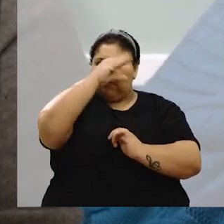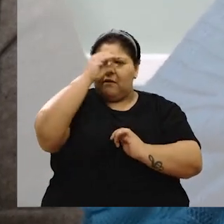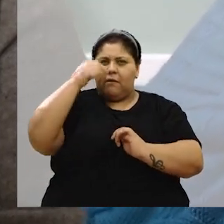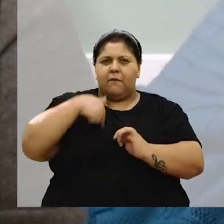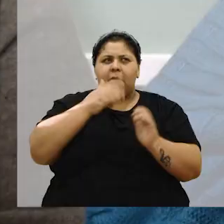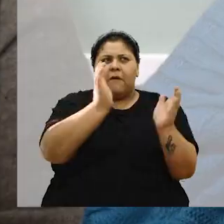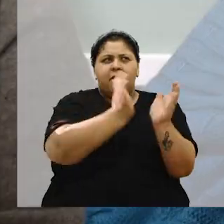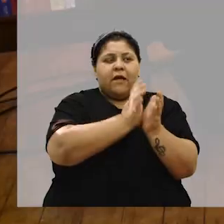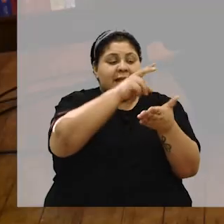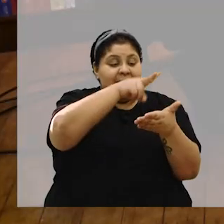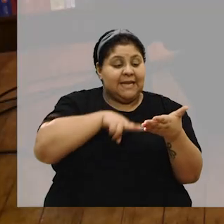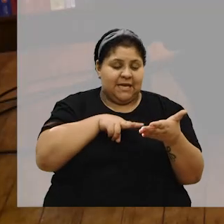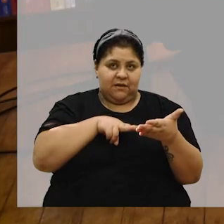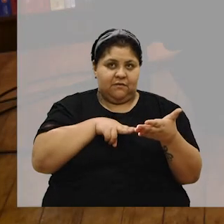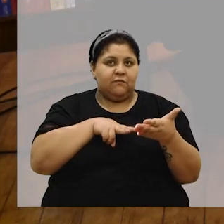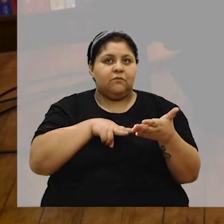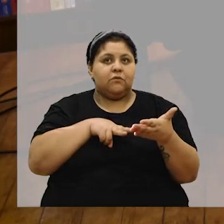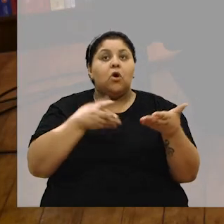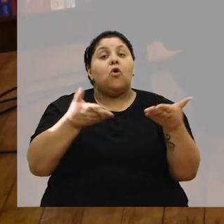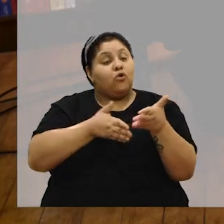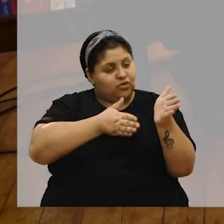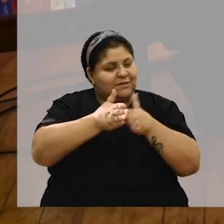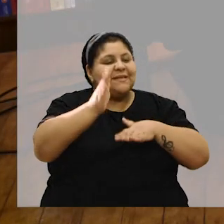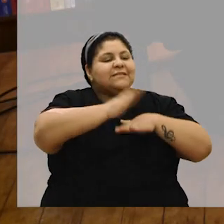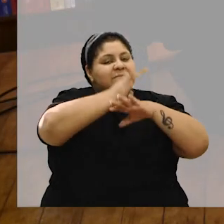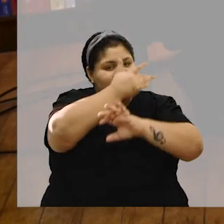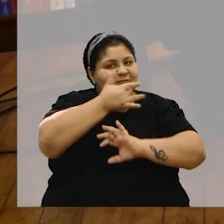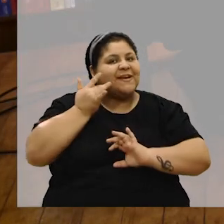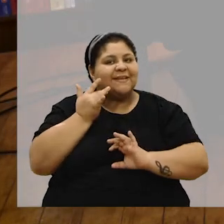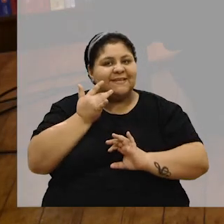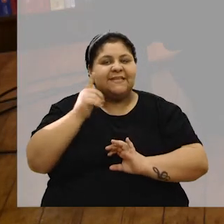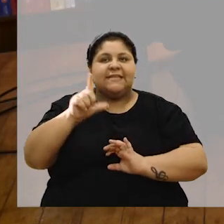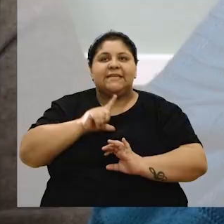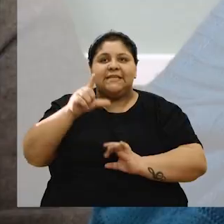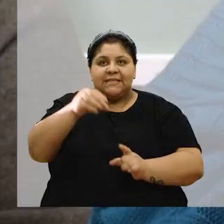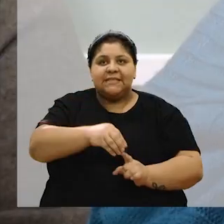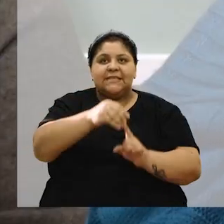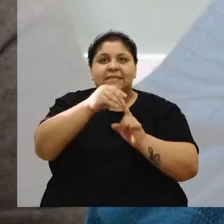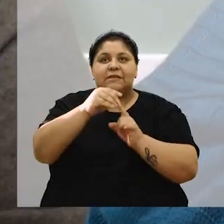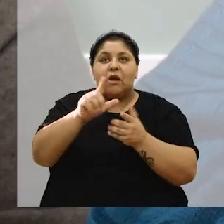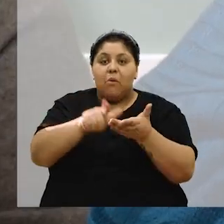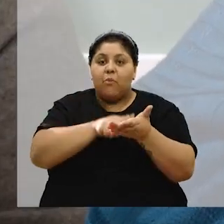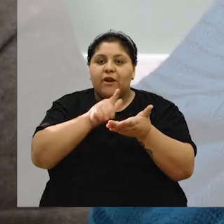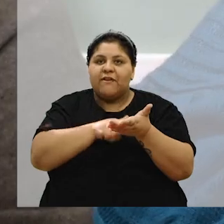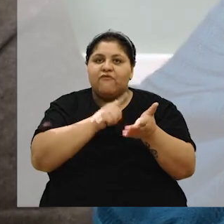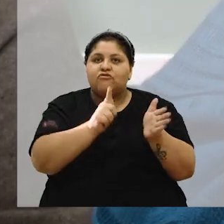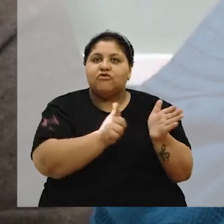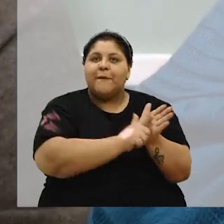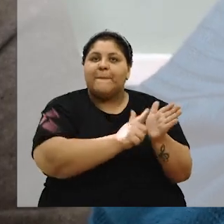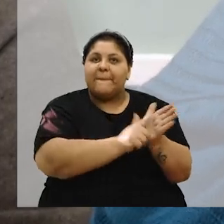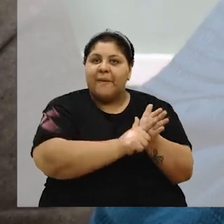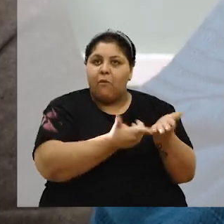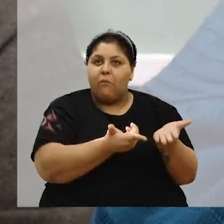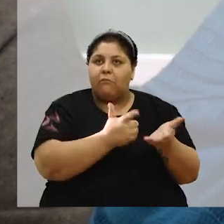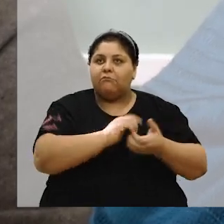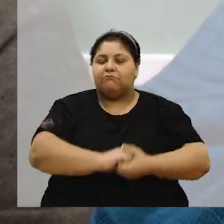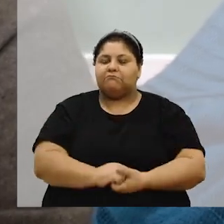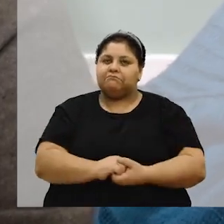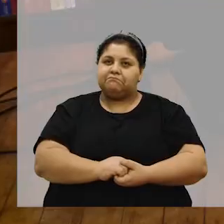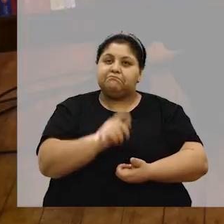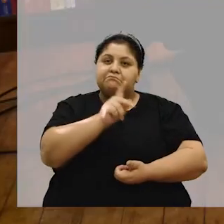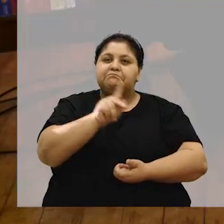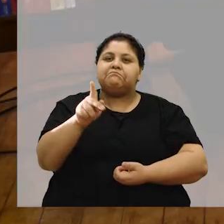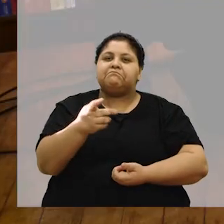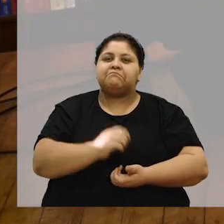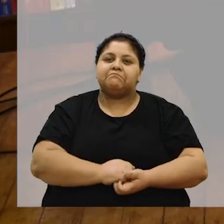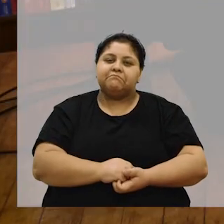na minha adolescência, o que eu e os meus colegas líamos. O acesso é mais fácil. Exatamente. E eles têm preferência por livro físico também.